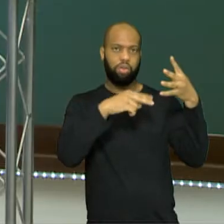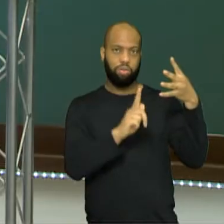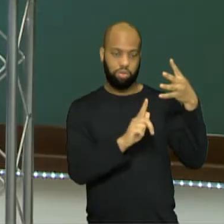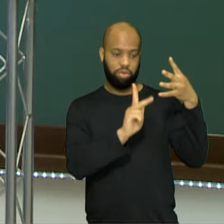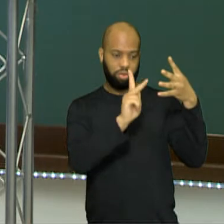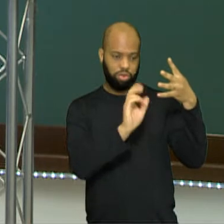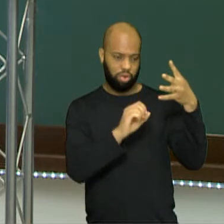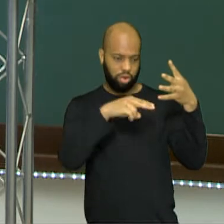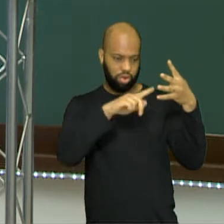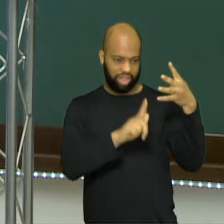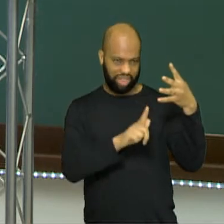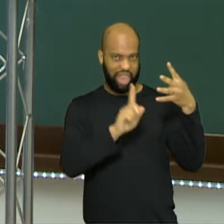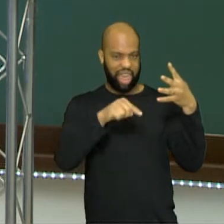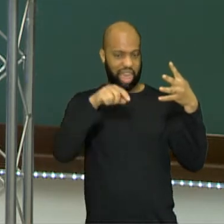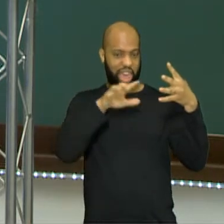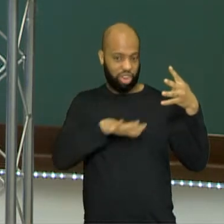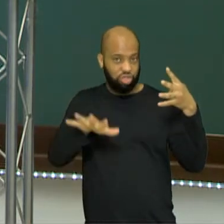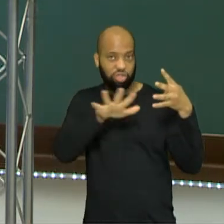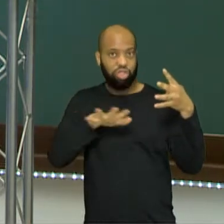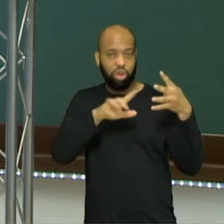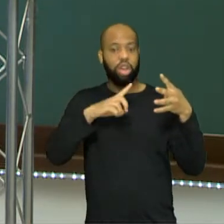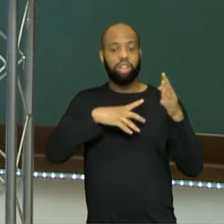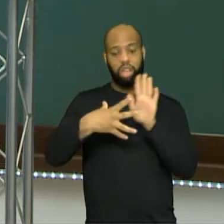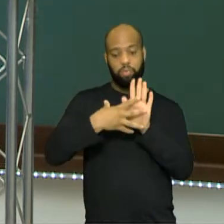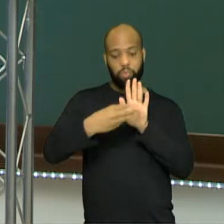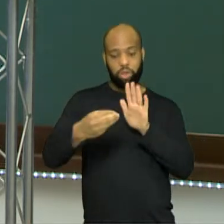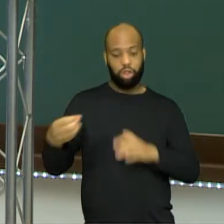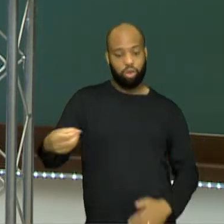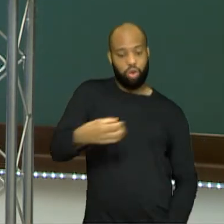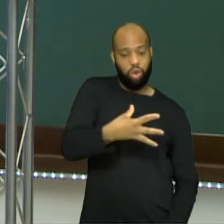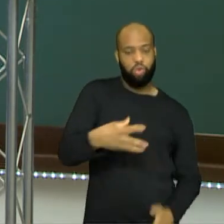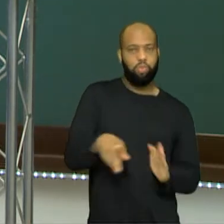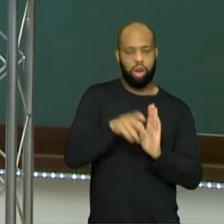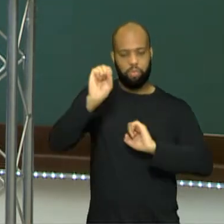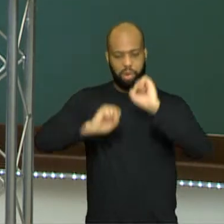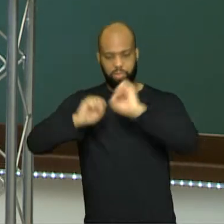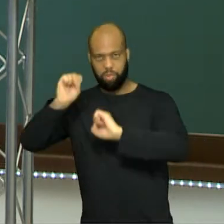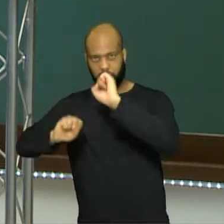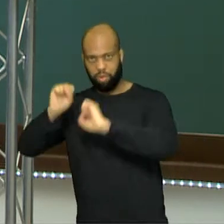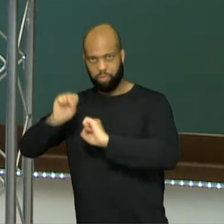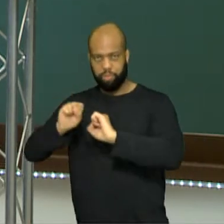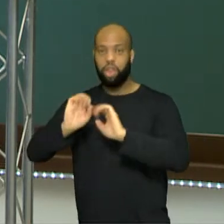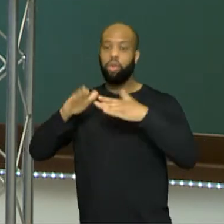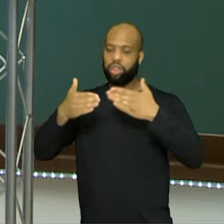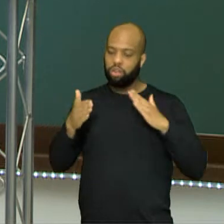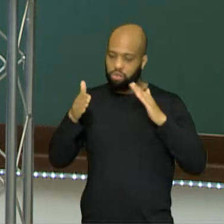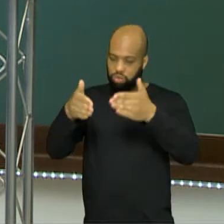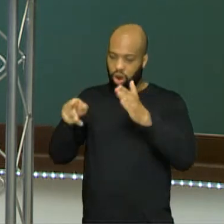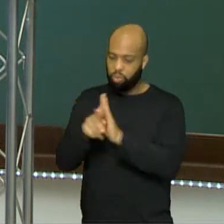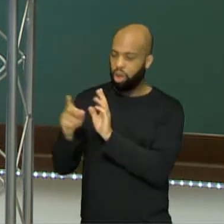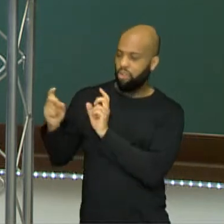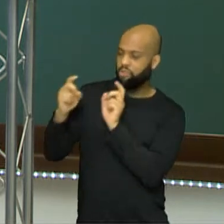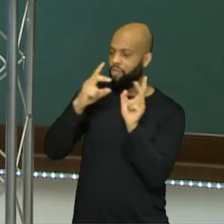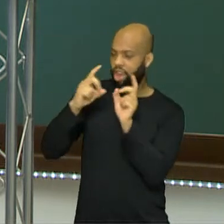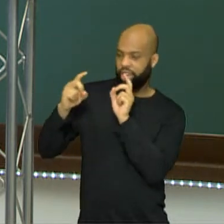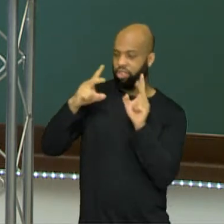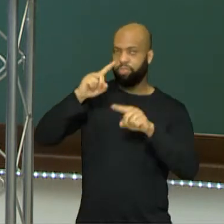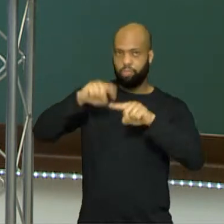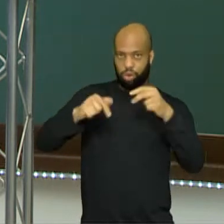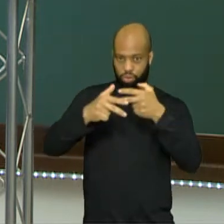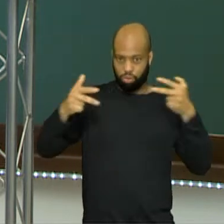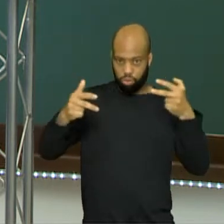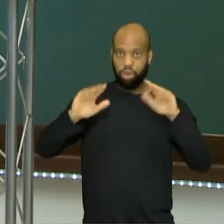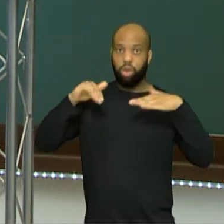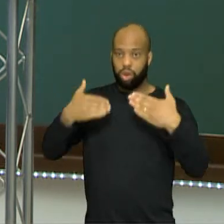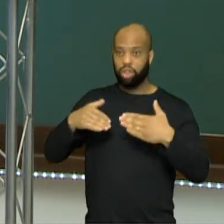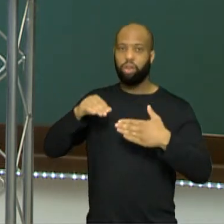um novo modelo de industrialização, um modelo calcado principalmente na exportação de produtos. Como estes países,